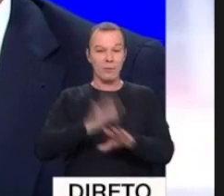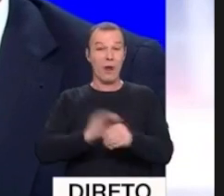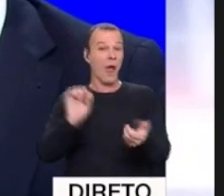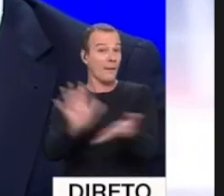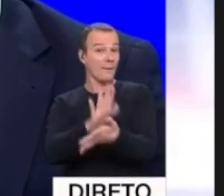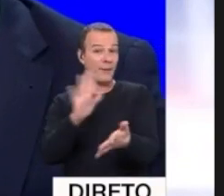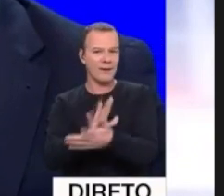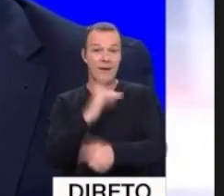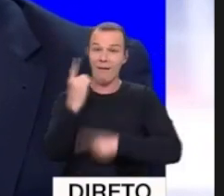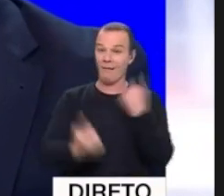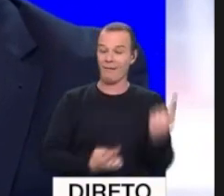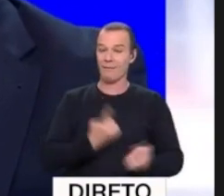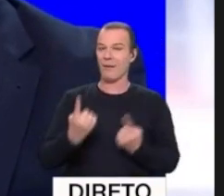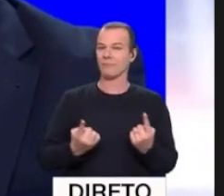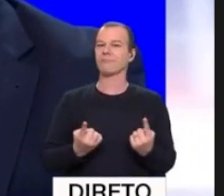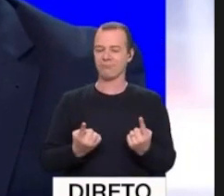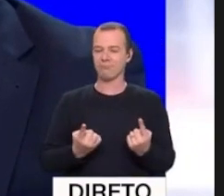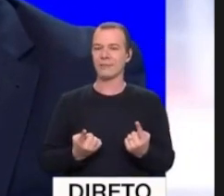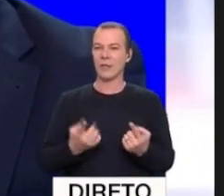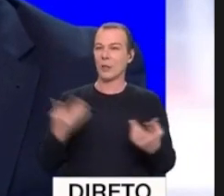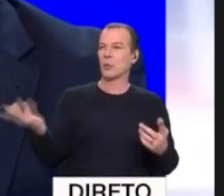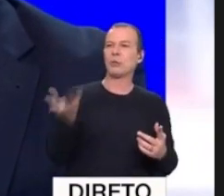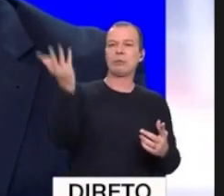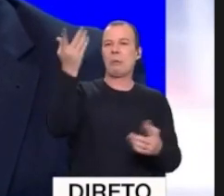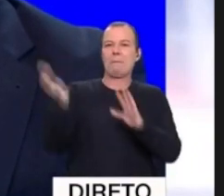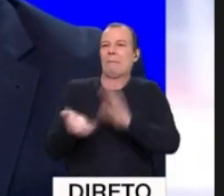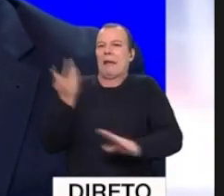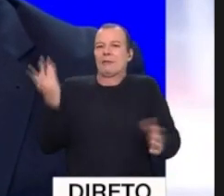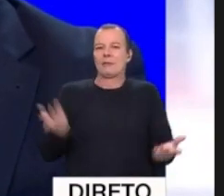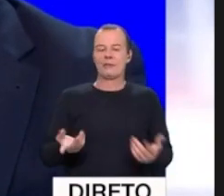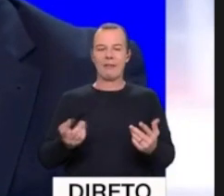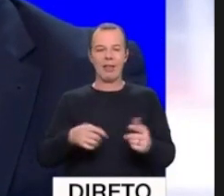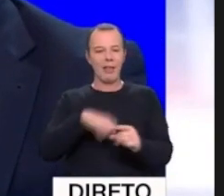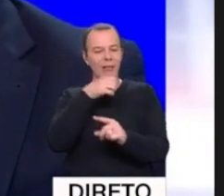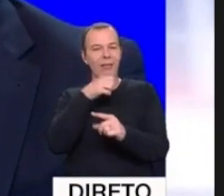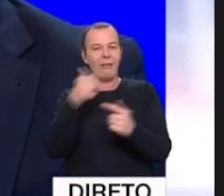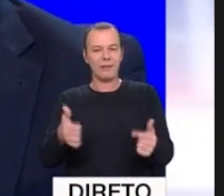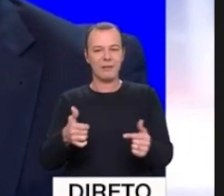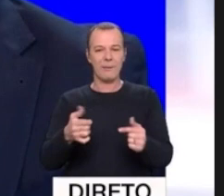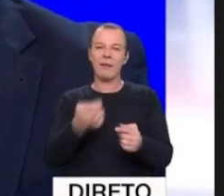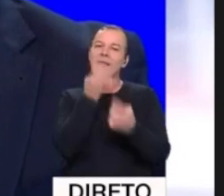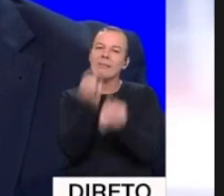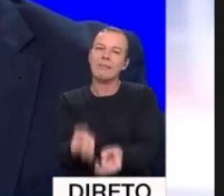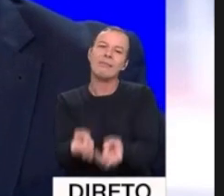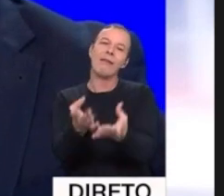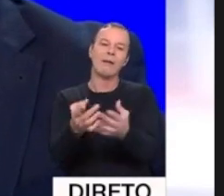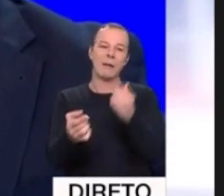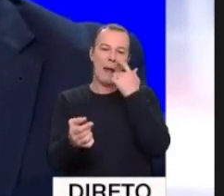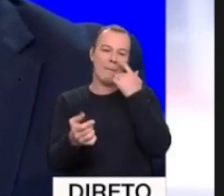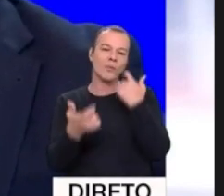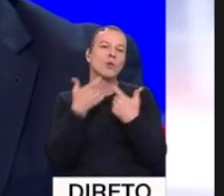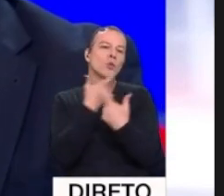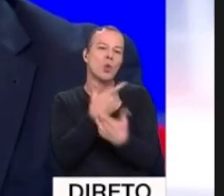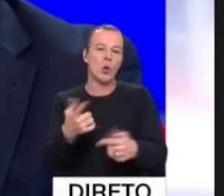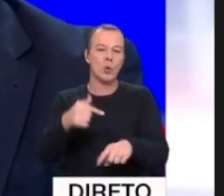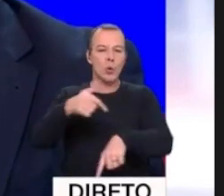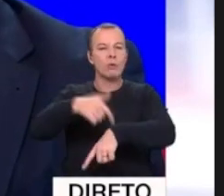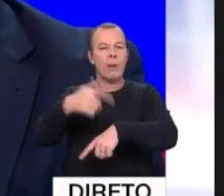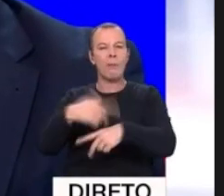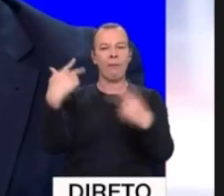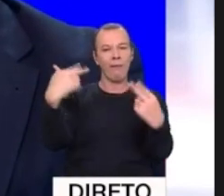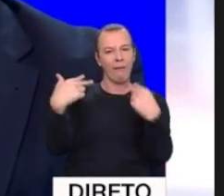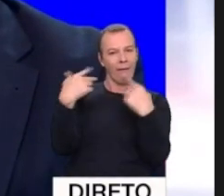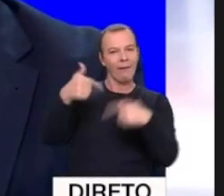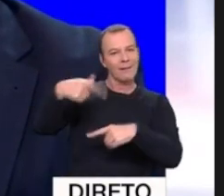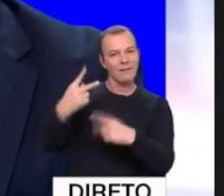imprensa alguma dela mais sensacionalista e que teve sempre os favores para ter toda a antena do mundo corrido